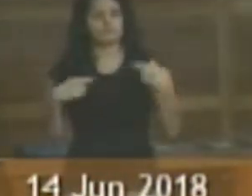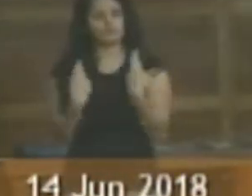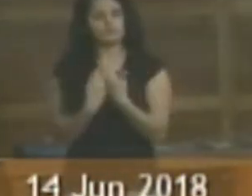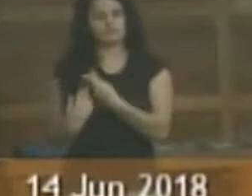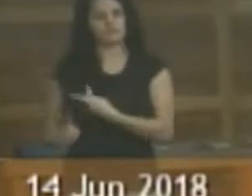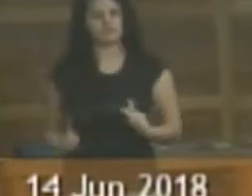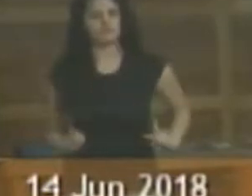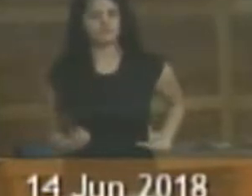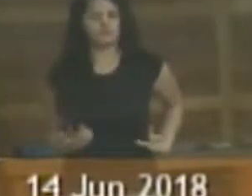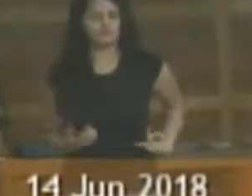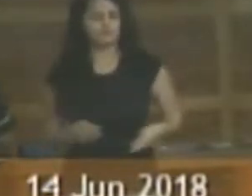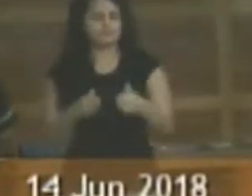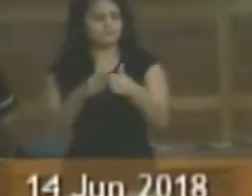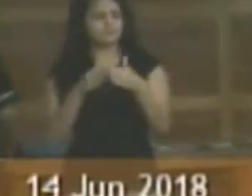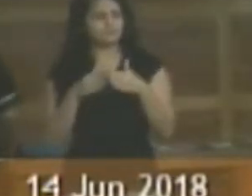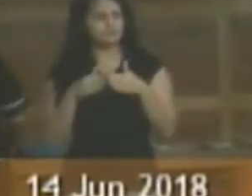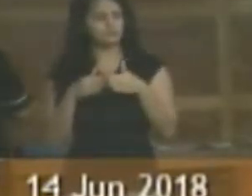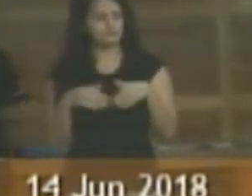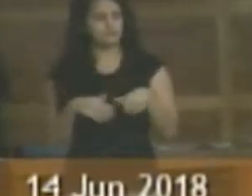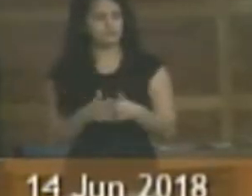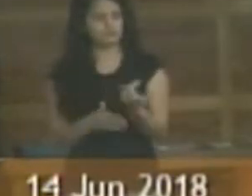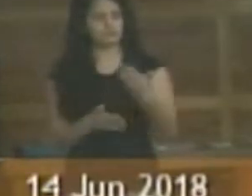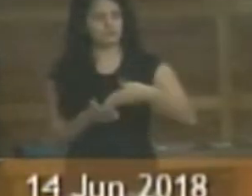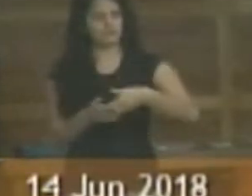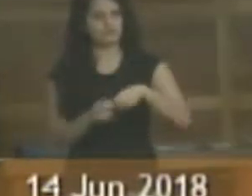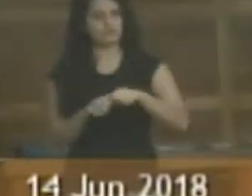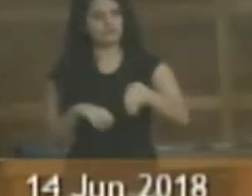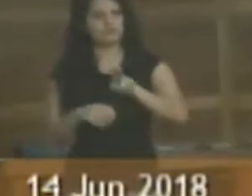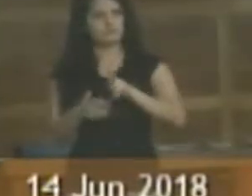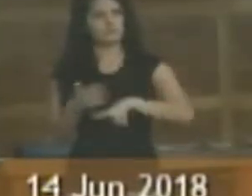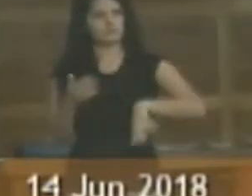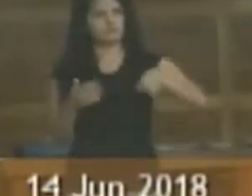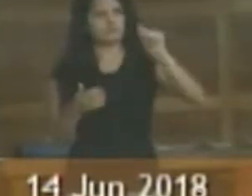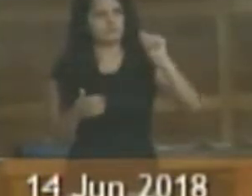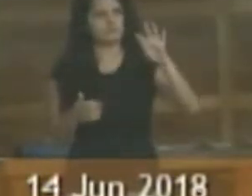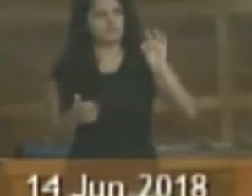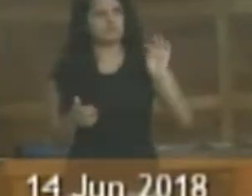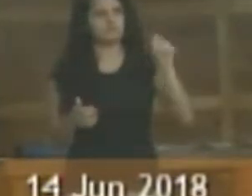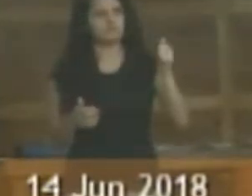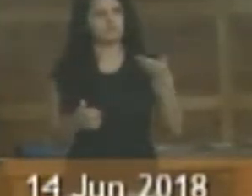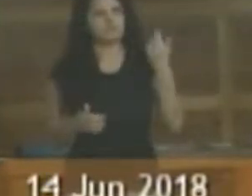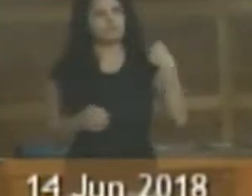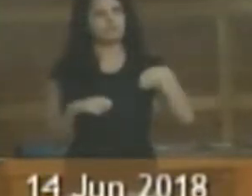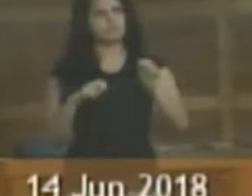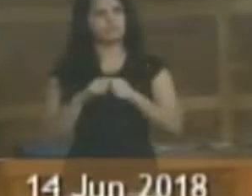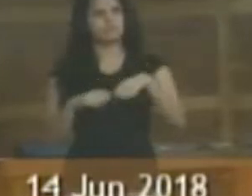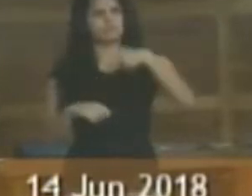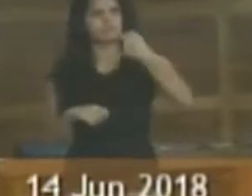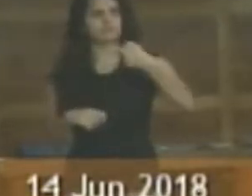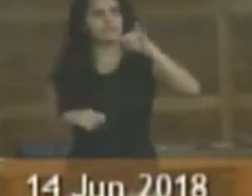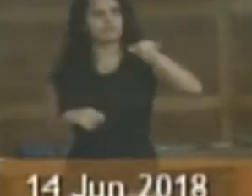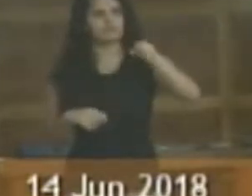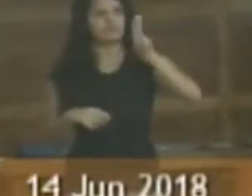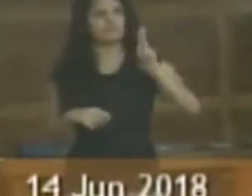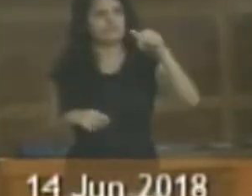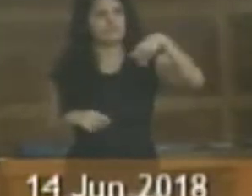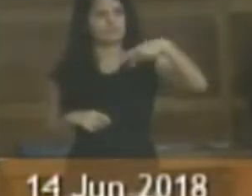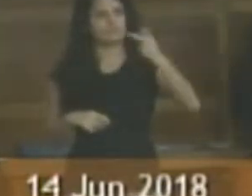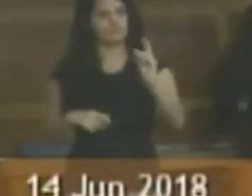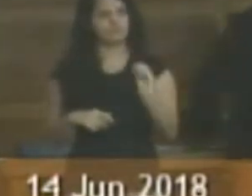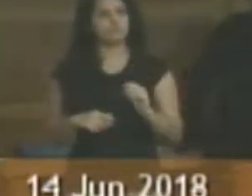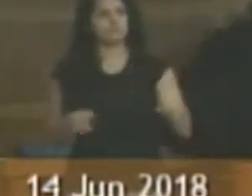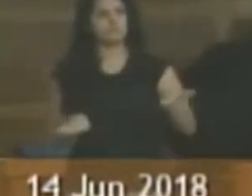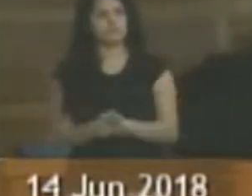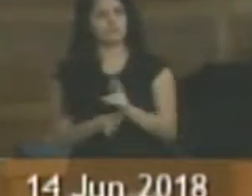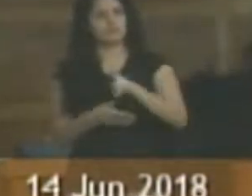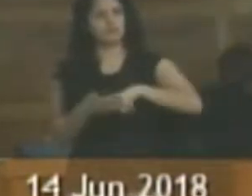presidente solicitou ao segundo secretário que procedesse à leitura da ata da sessão anterior, realizada no dia 7/6/2018.